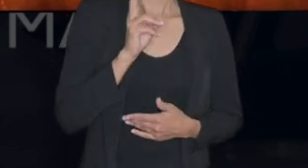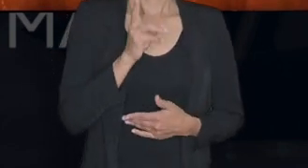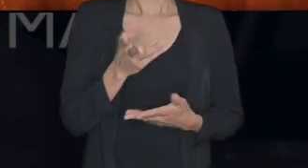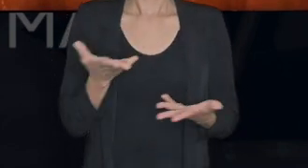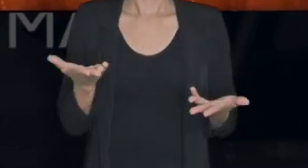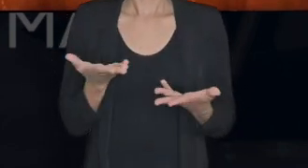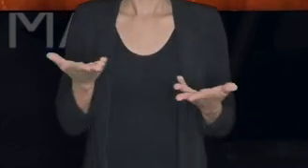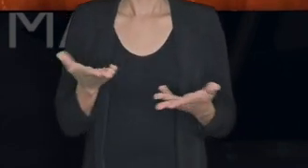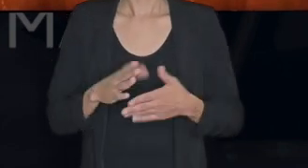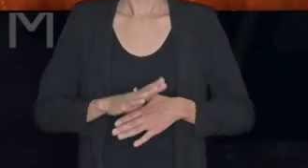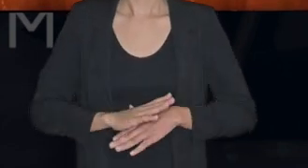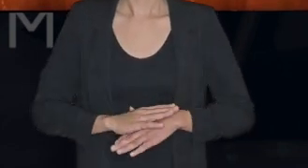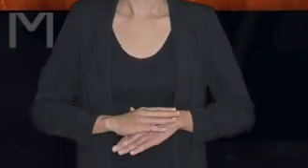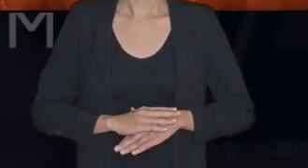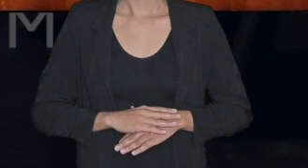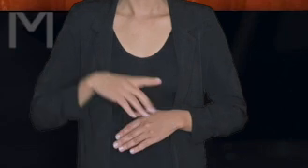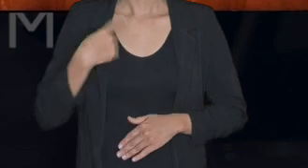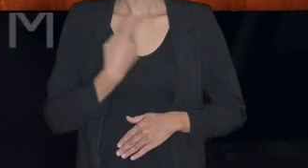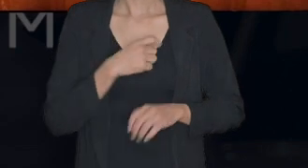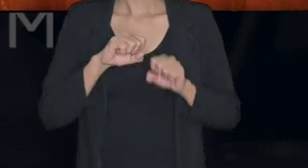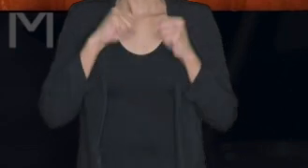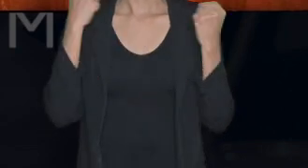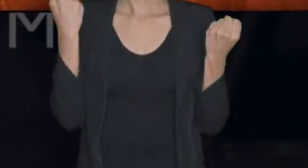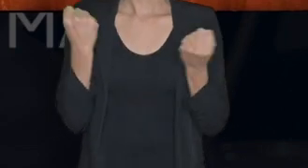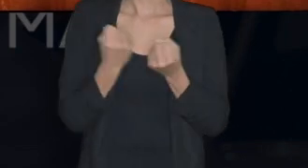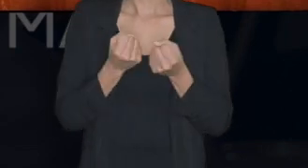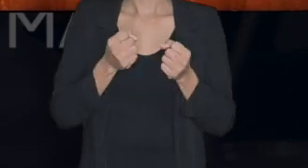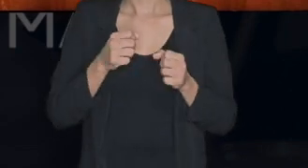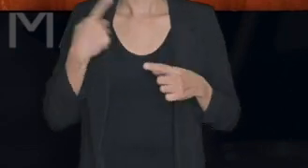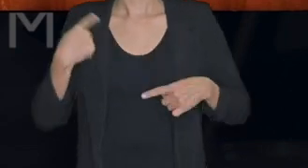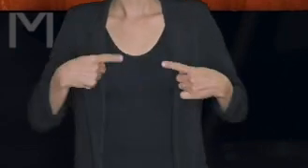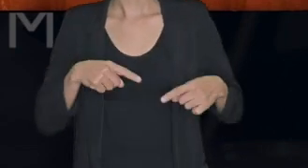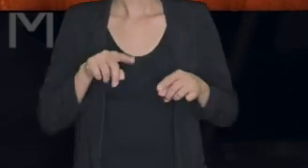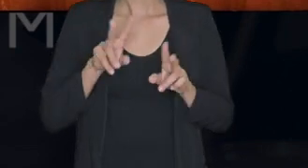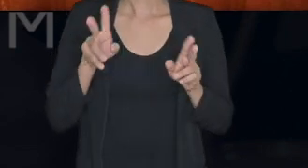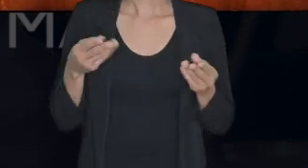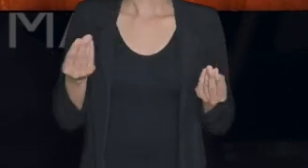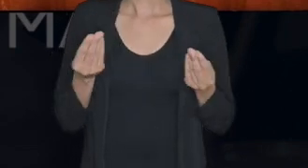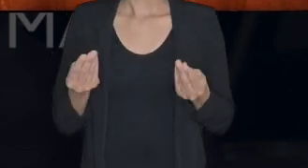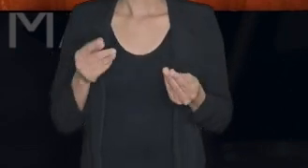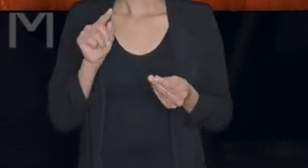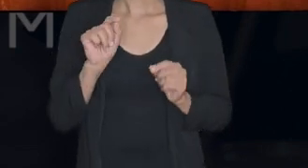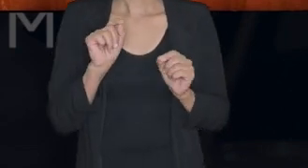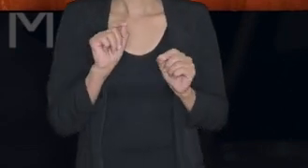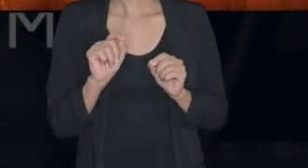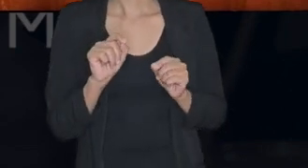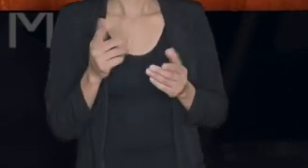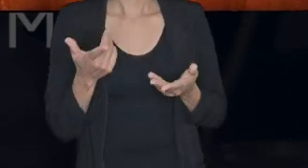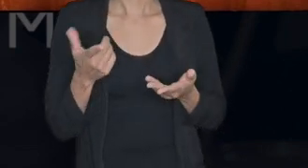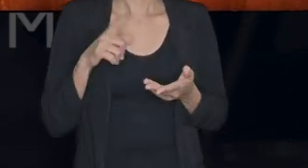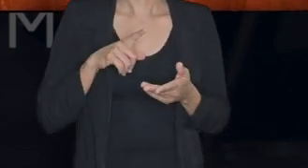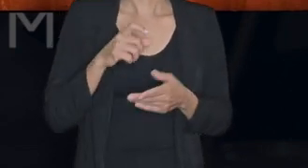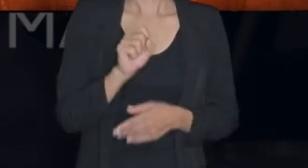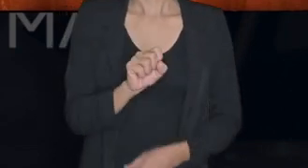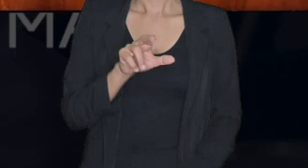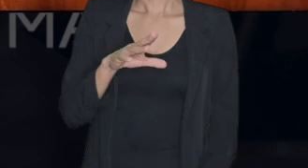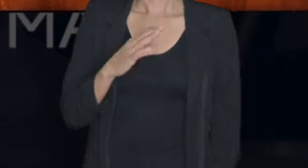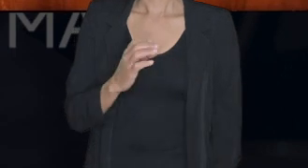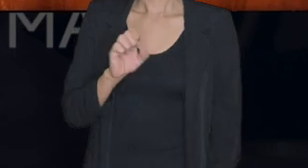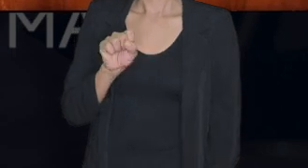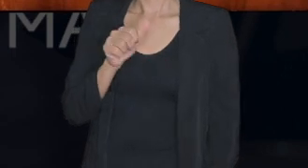nosso seminário, discutindo as questões relativas à sucessão. Agora à tarde,